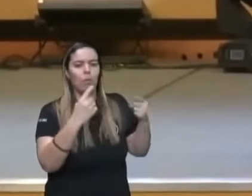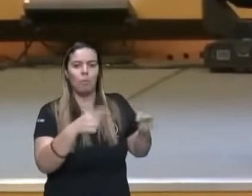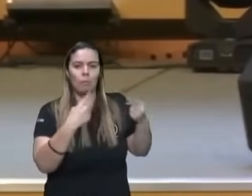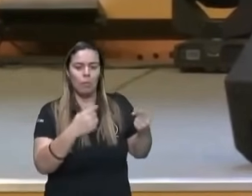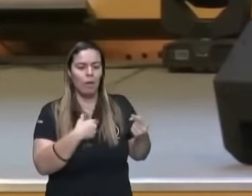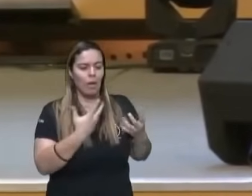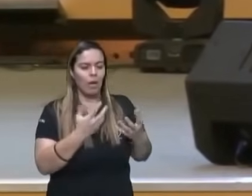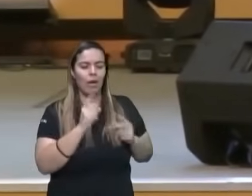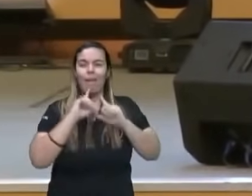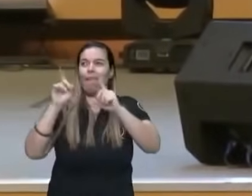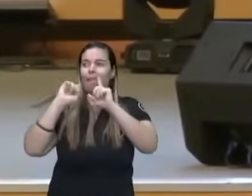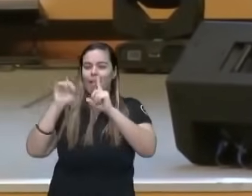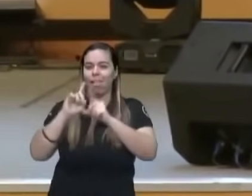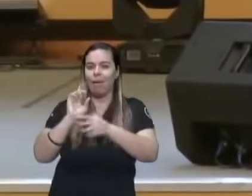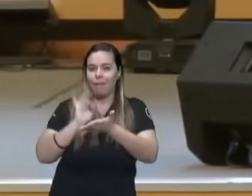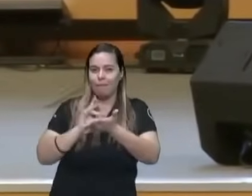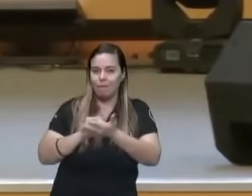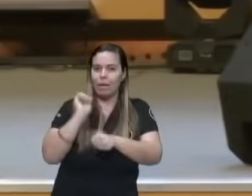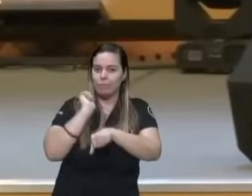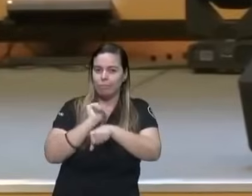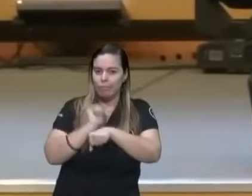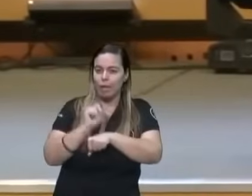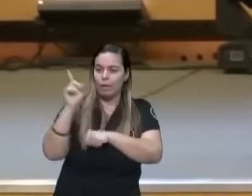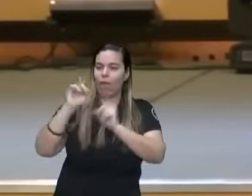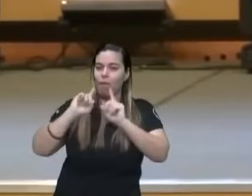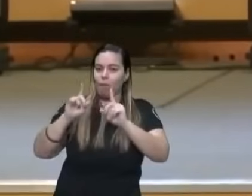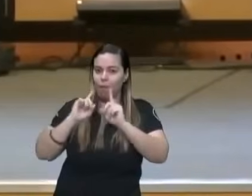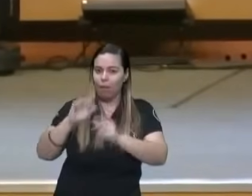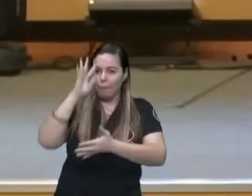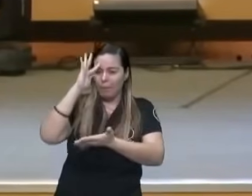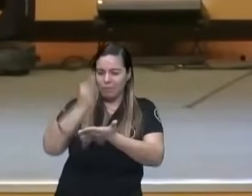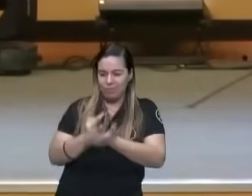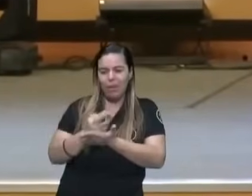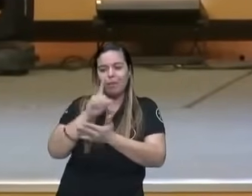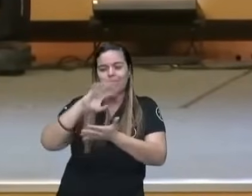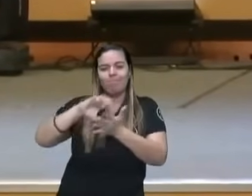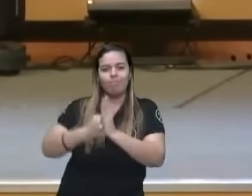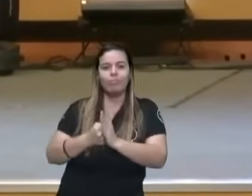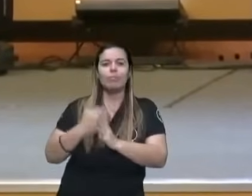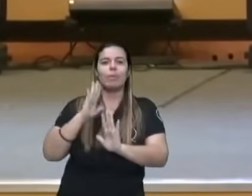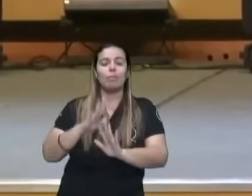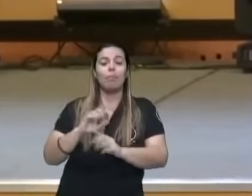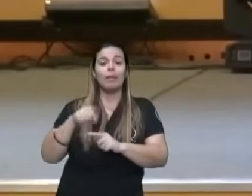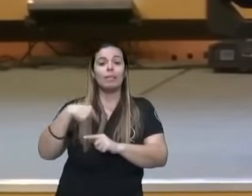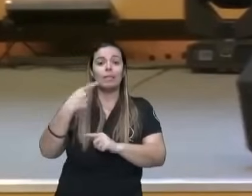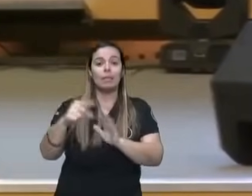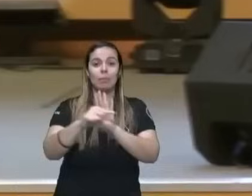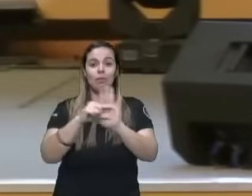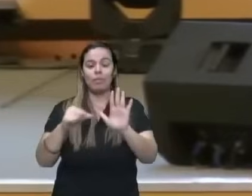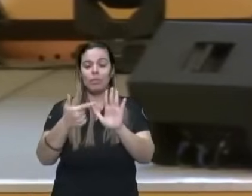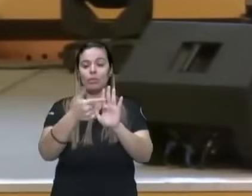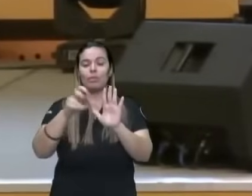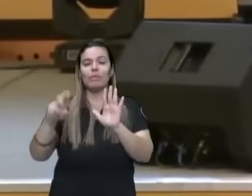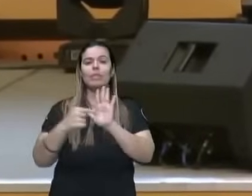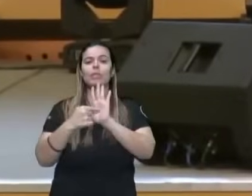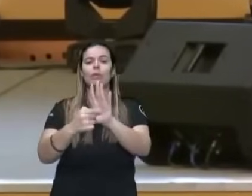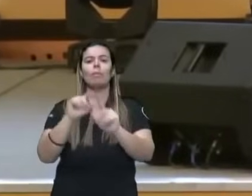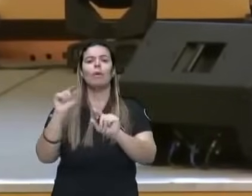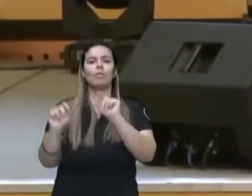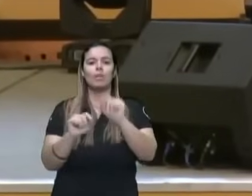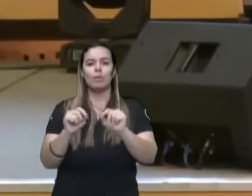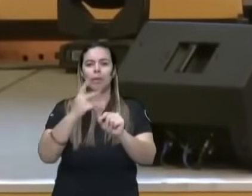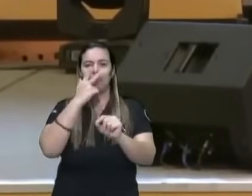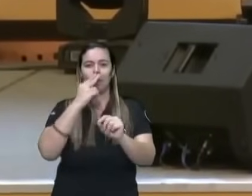cara vai blasfemar, agora ele vai negar a fé, agora ele vai perder a confiança em Deus. Mas quando chega no versículo 25, é uma